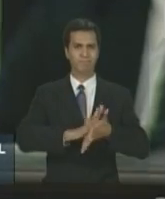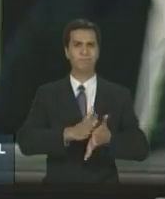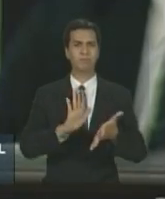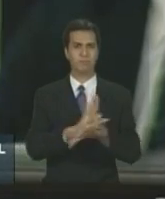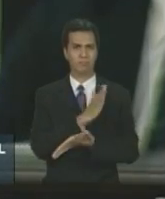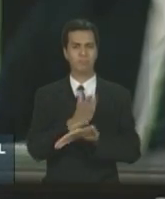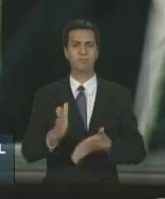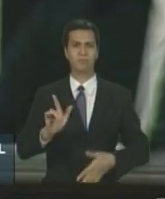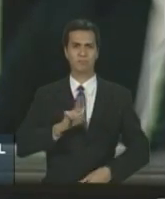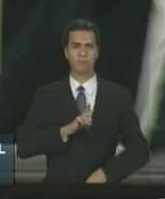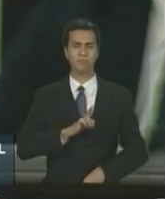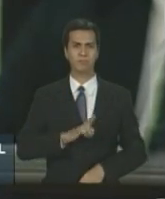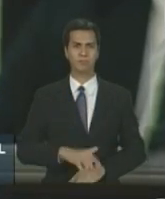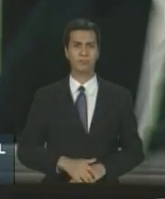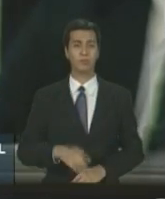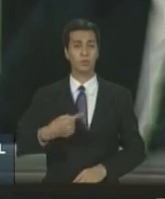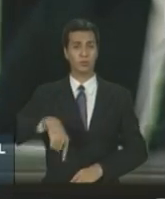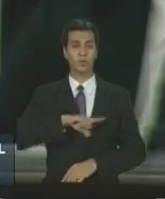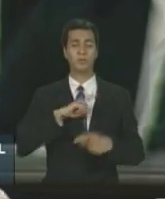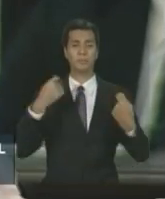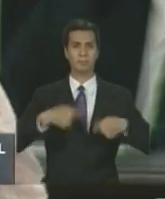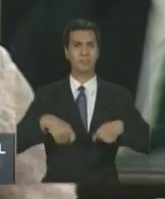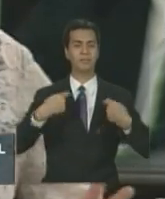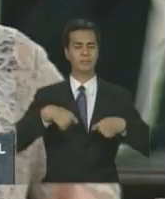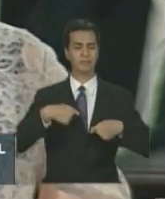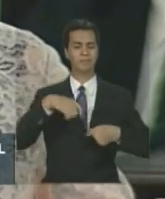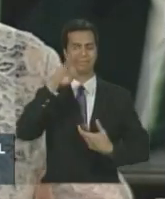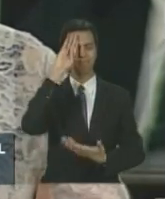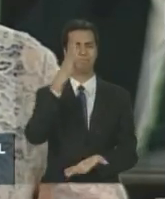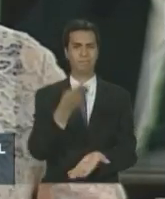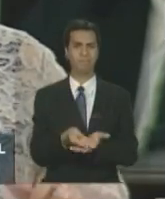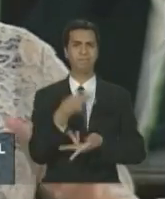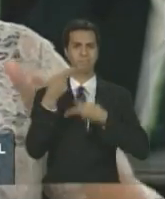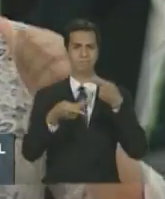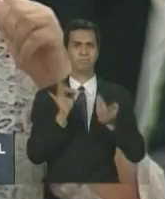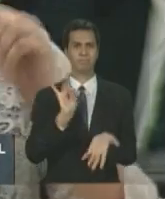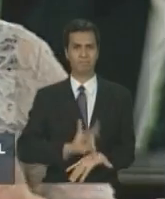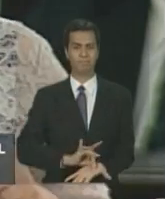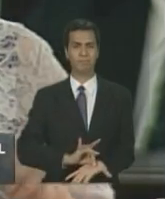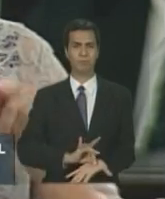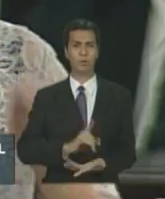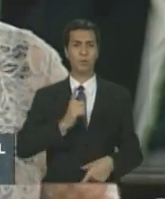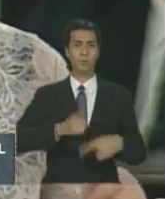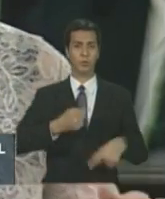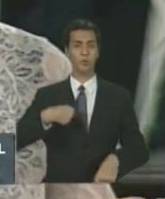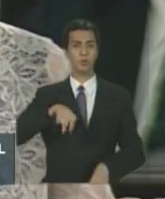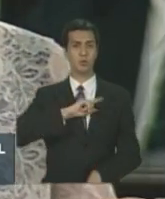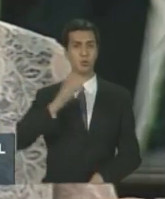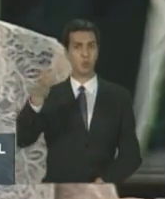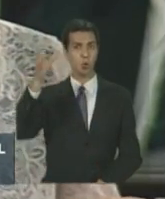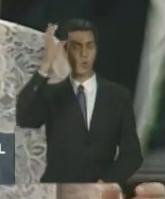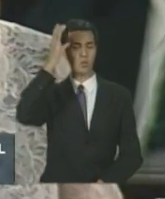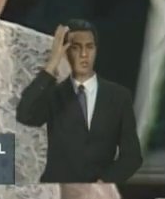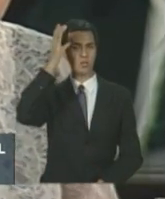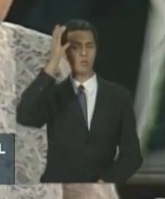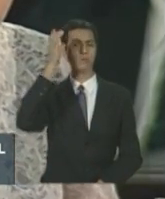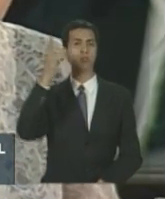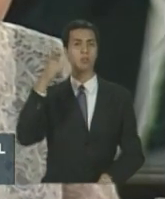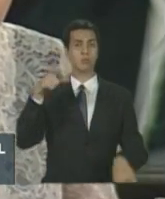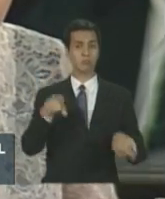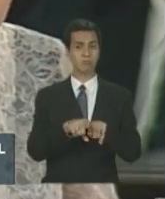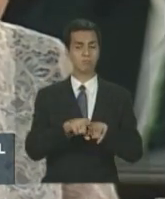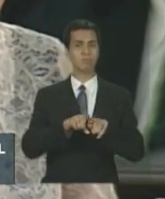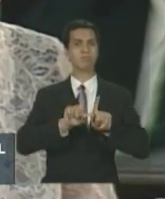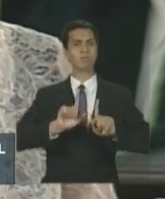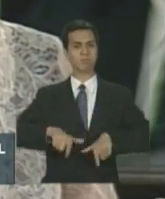Nós temos de fazer esse reconhecimento para poder termos consciência e combater. Eu não